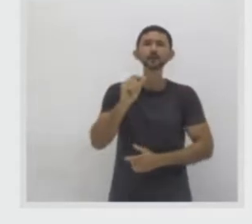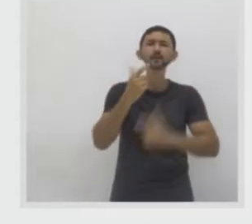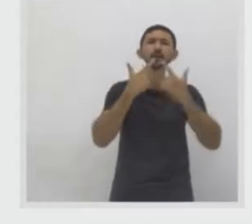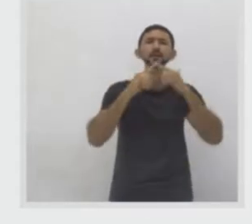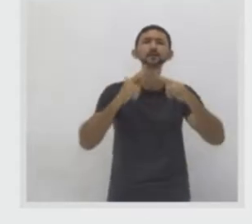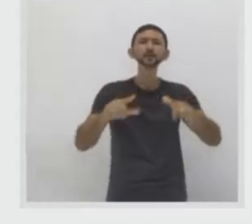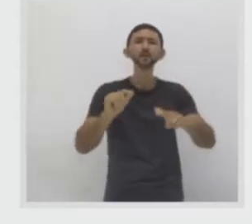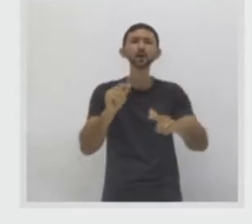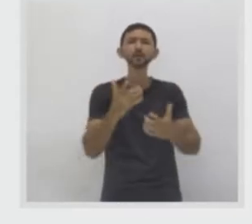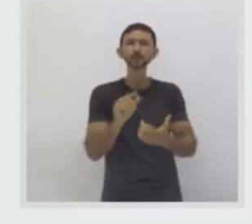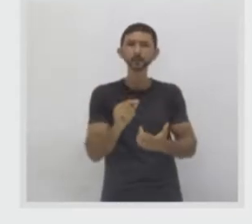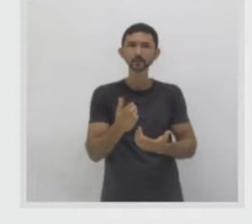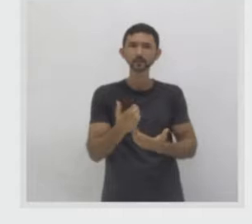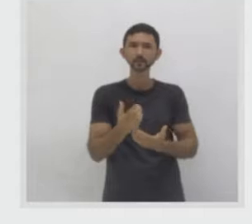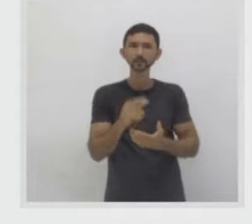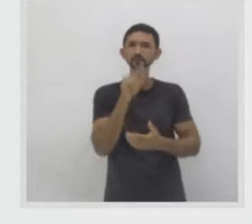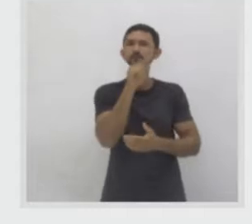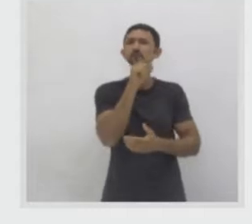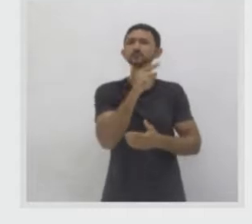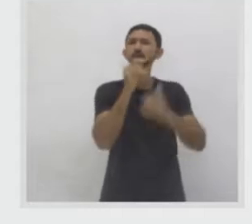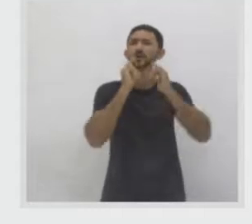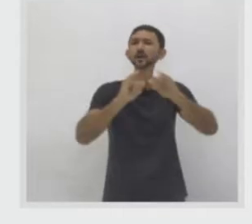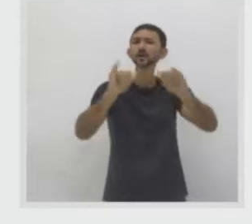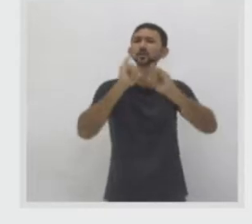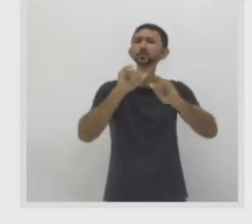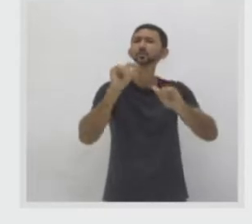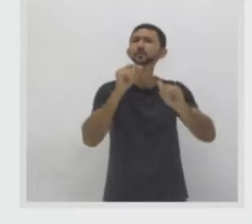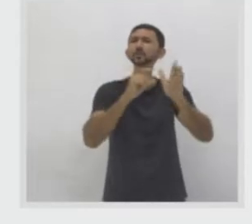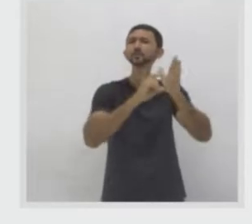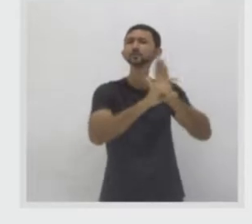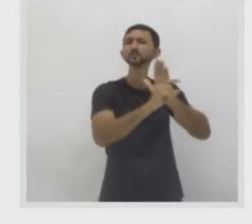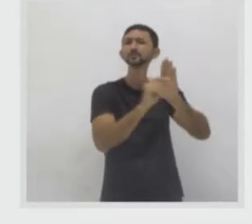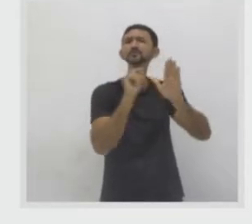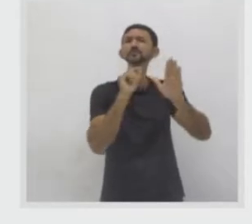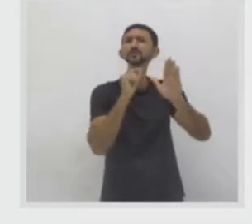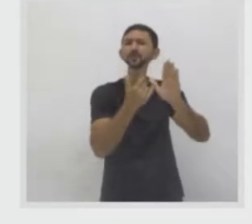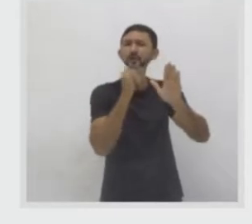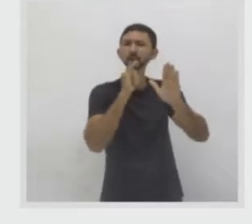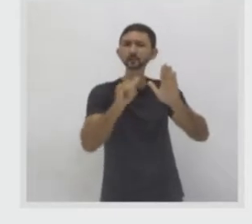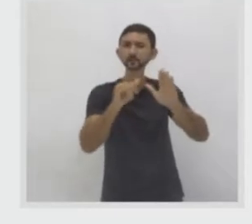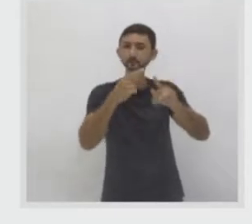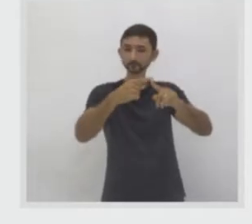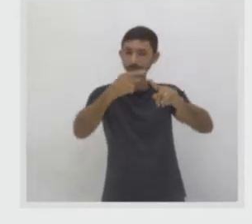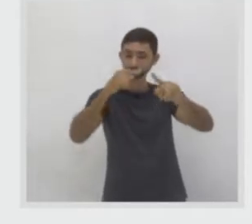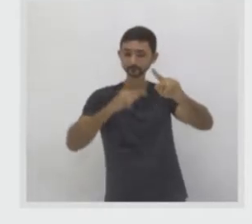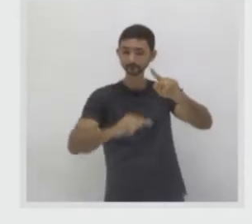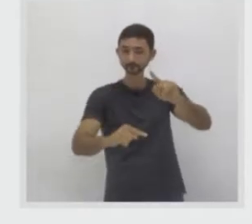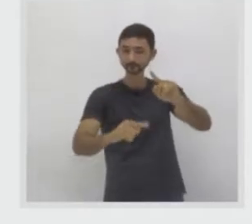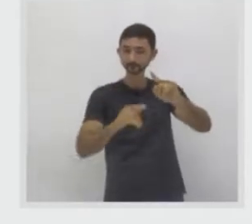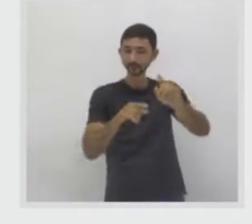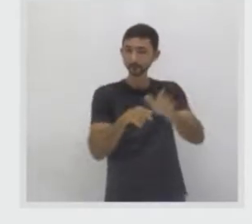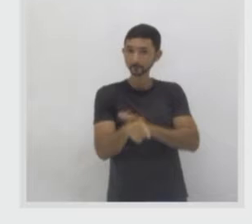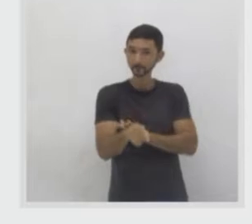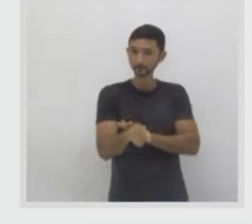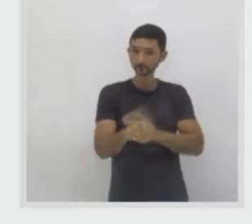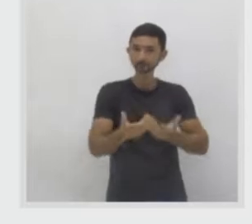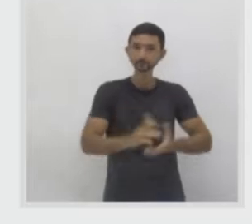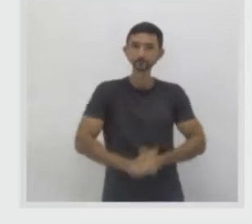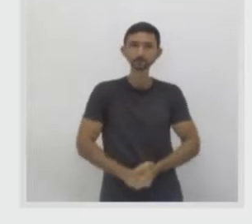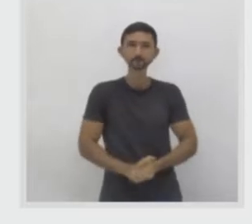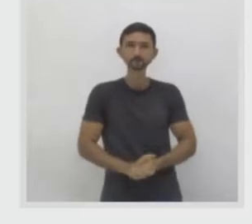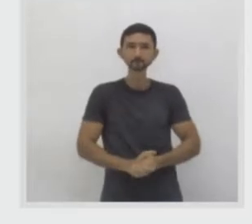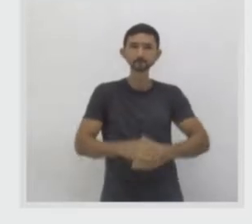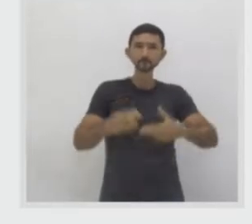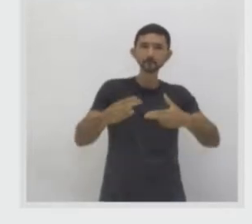está aí nessa propaganda? Agora nós vamos para a questão abaixo. A utilização de